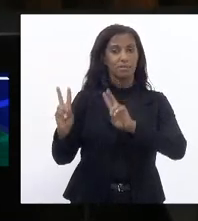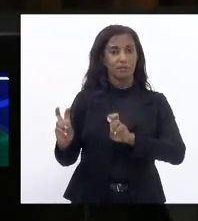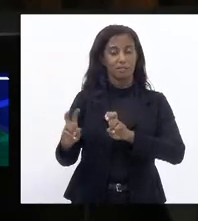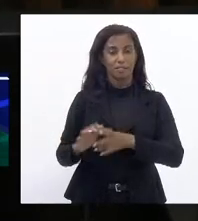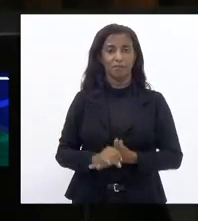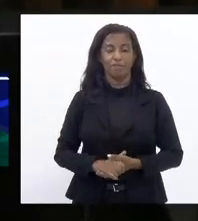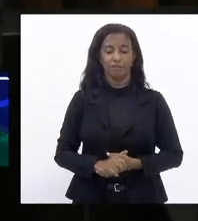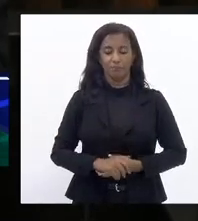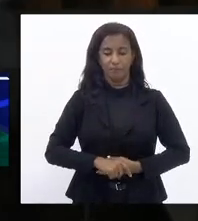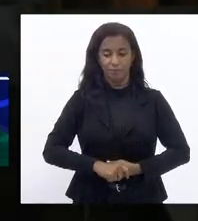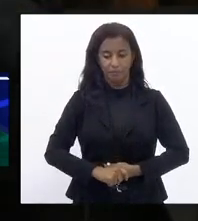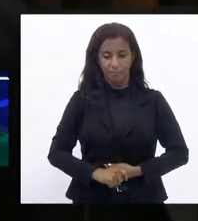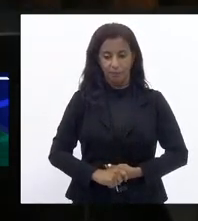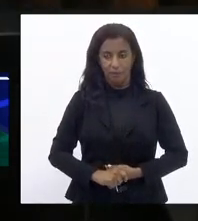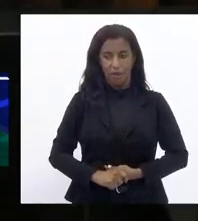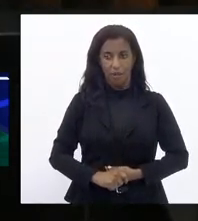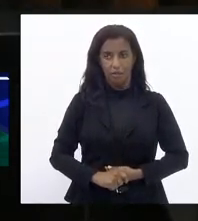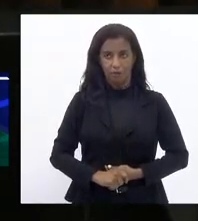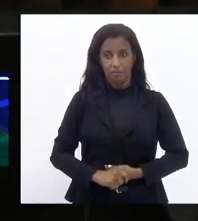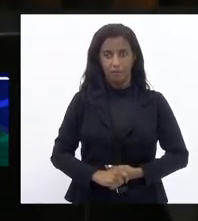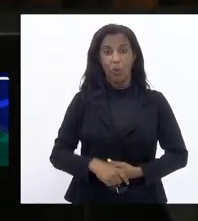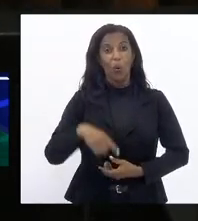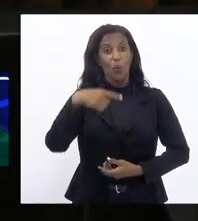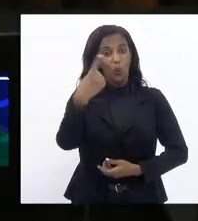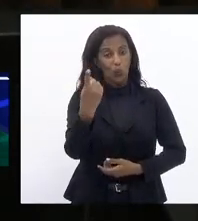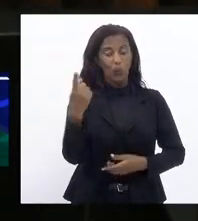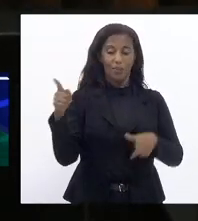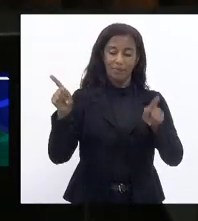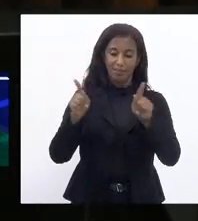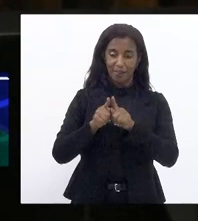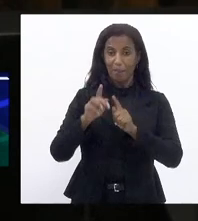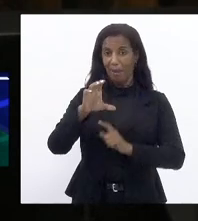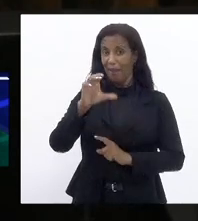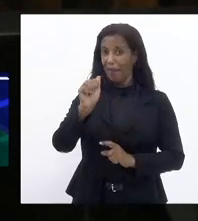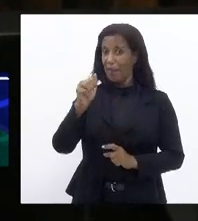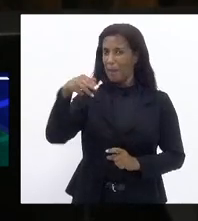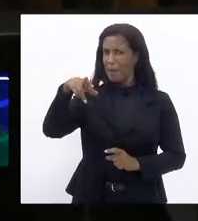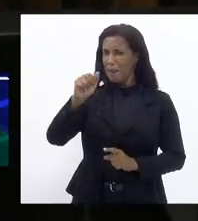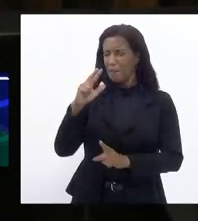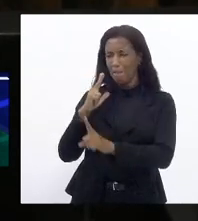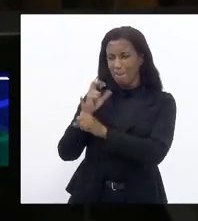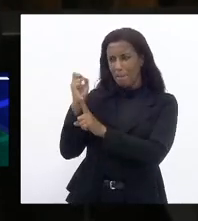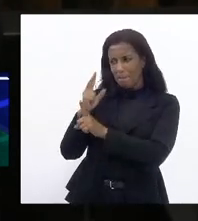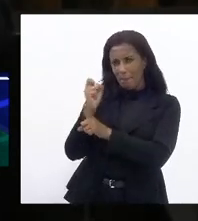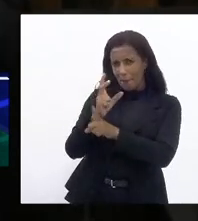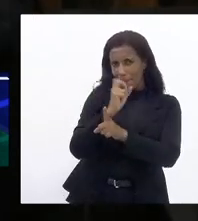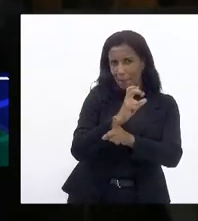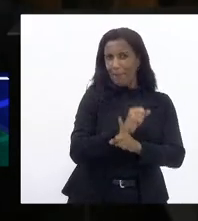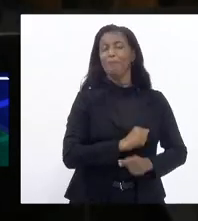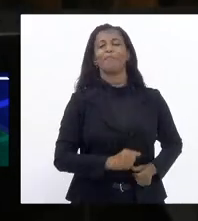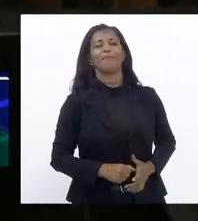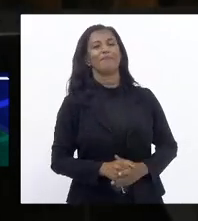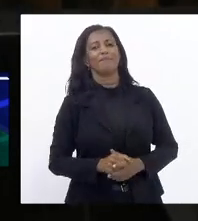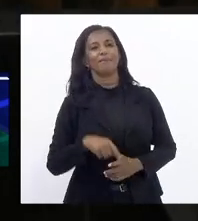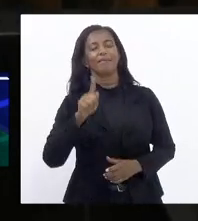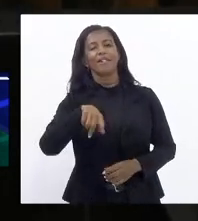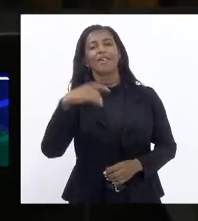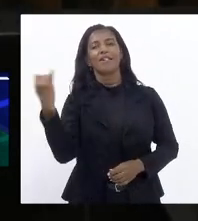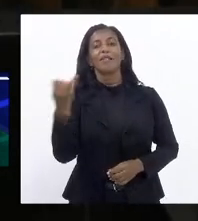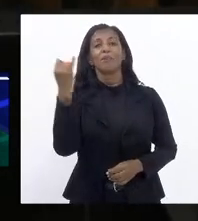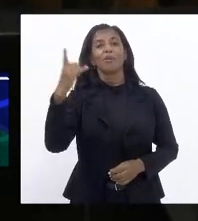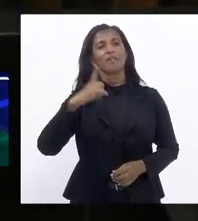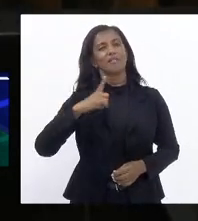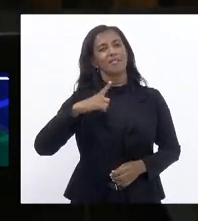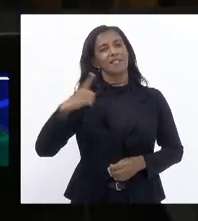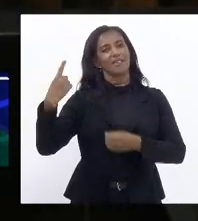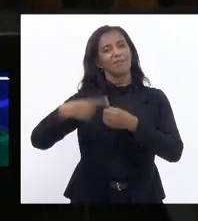Um dos temas tem a ver também com Campos. Então, Campos está dando de goleada hoje aqui, e merece, pela importância que tem esse